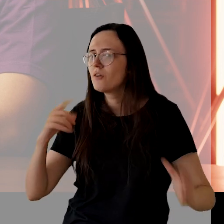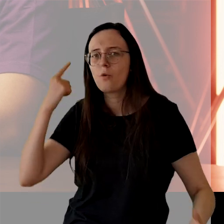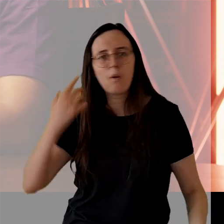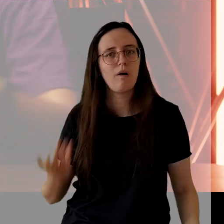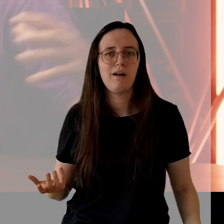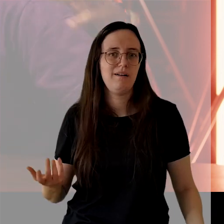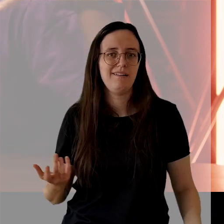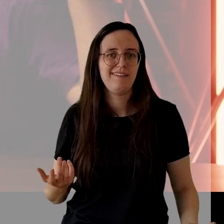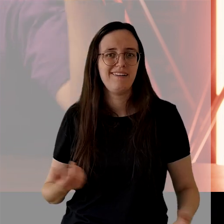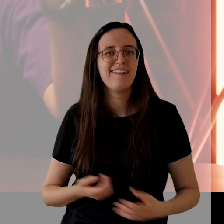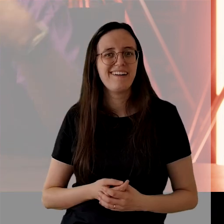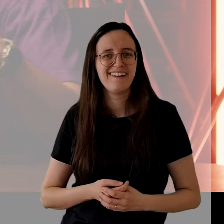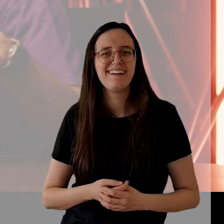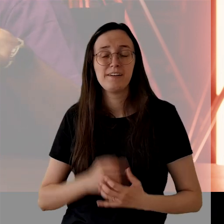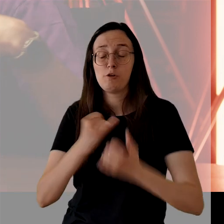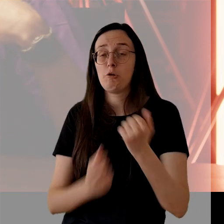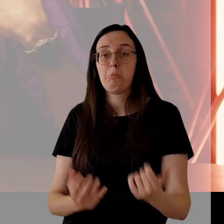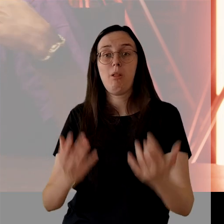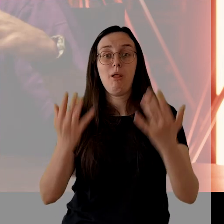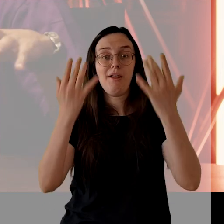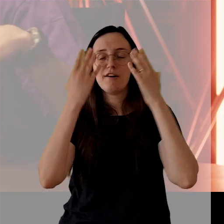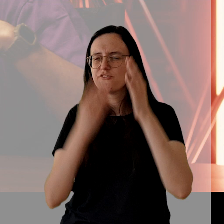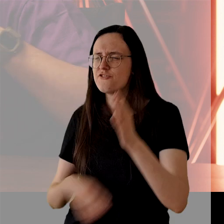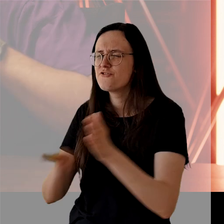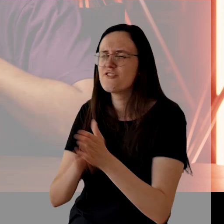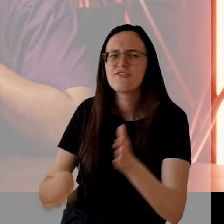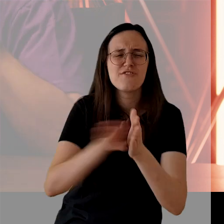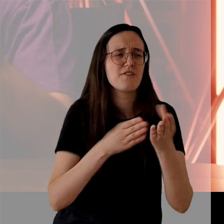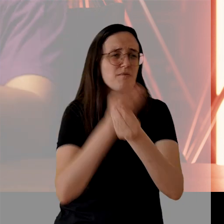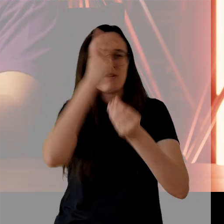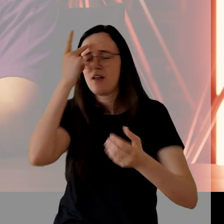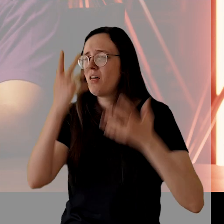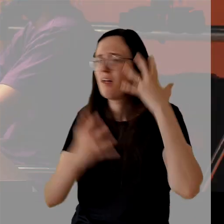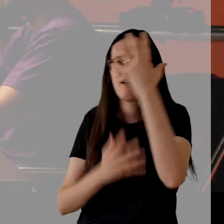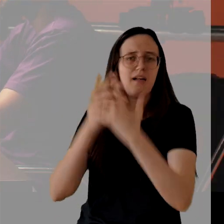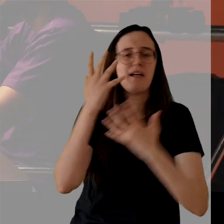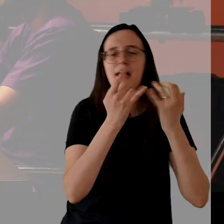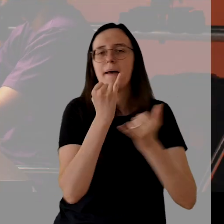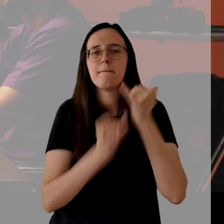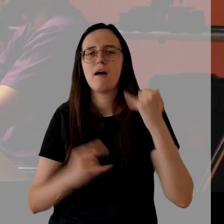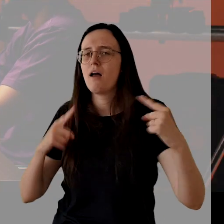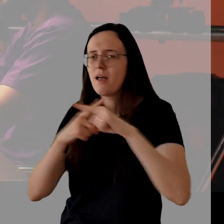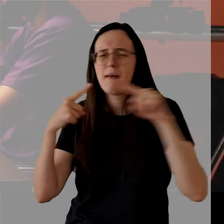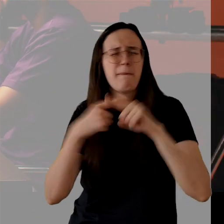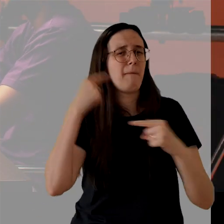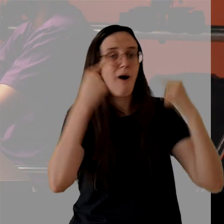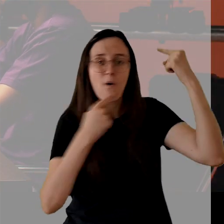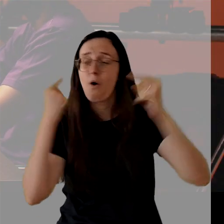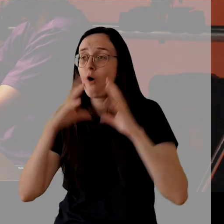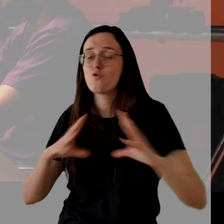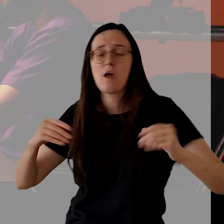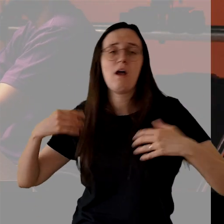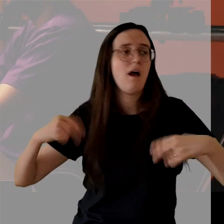tá fazendo aqui. É uma avalanche, né? Você chega nas locações, aquele monte de gente correndo de um lado pro outro. Parece uma gincana maluca, assim. Tá todo mundo correndo